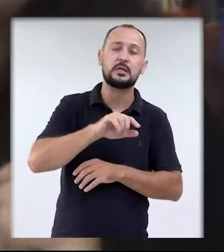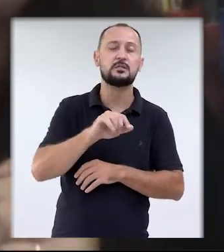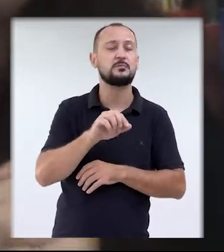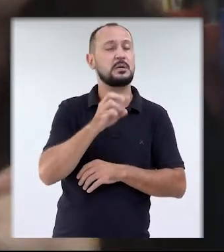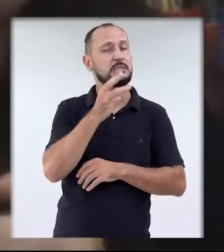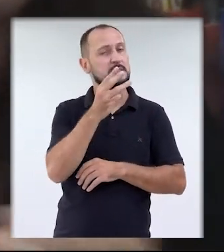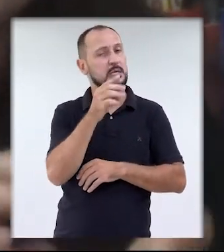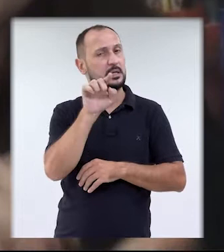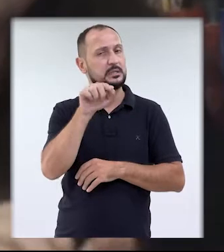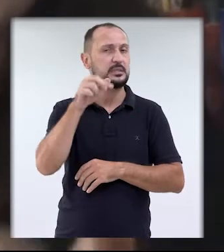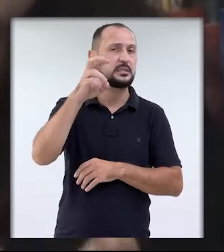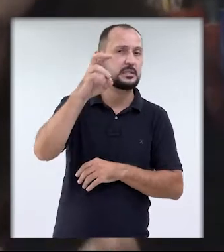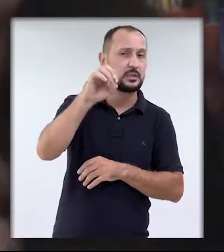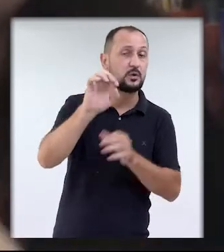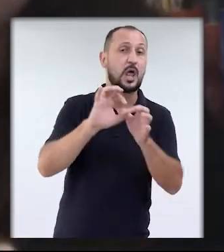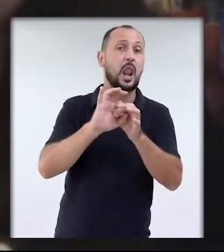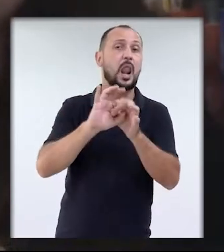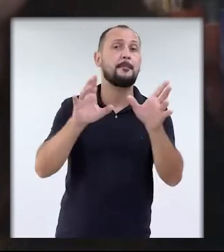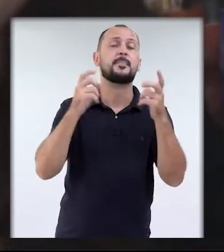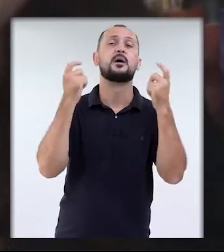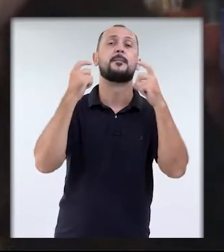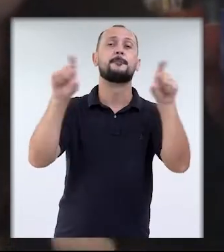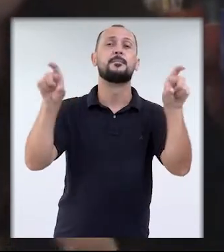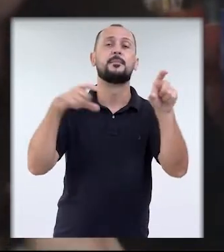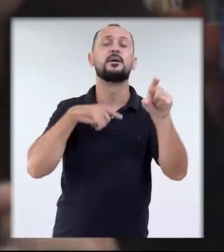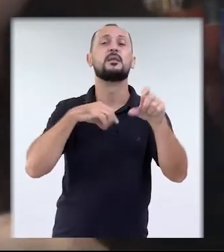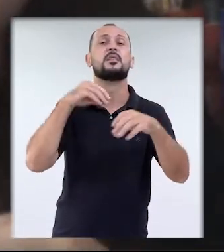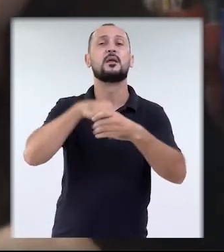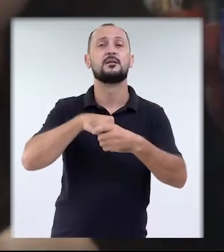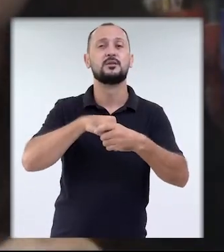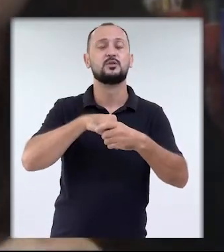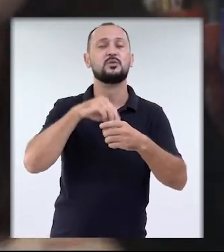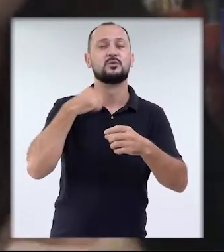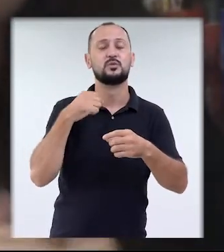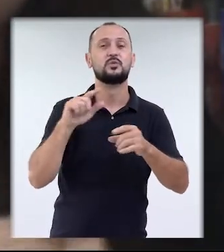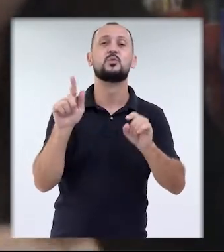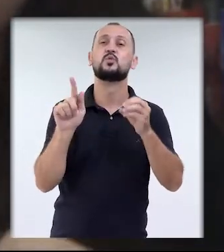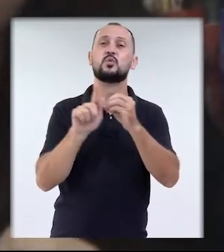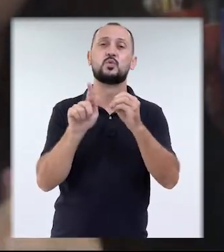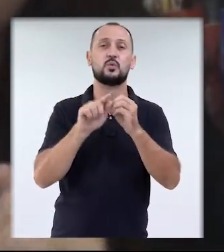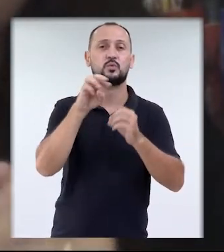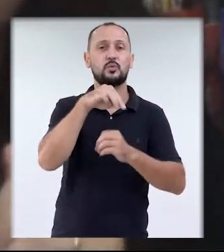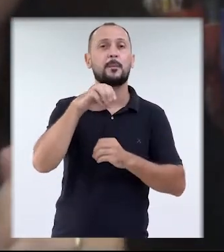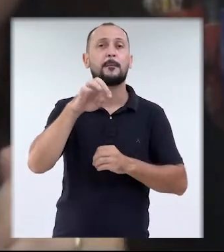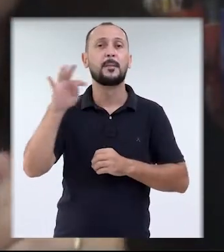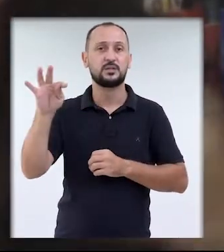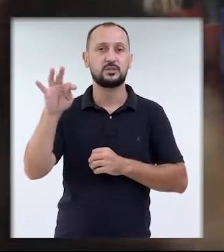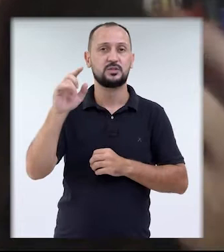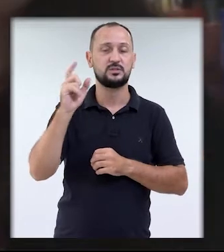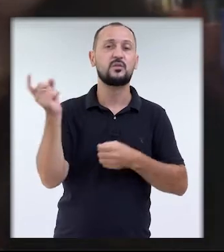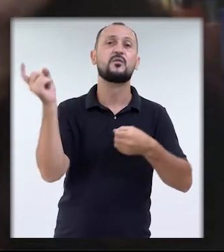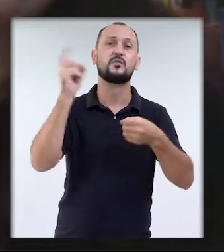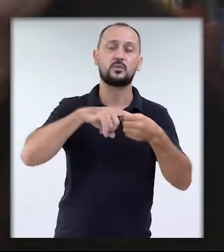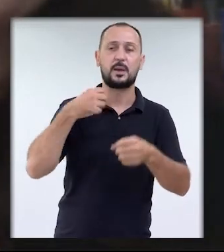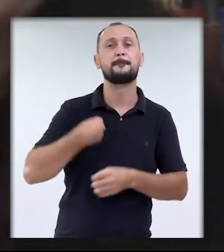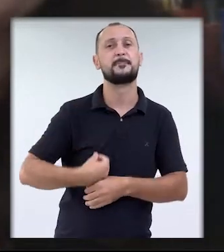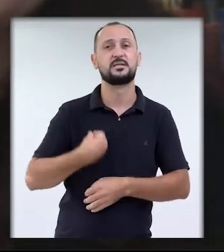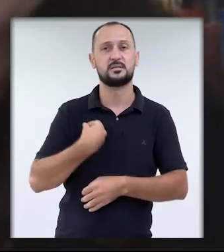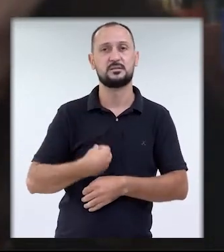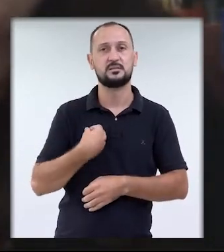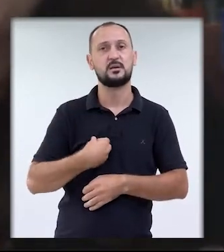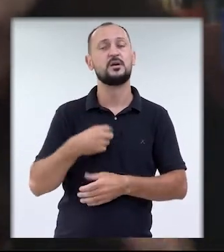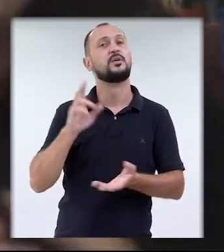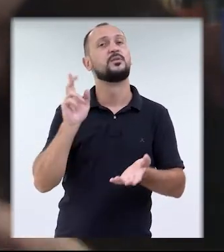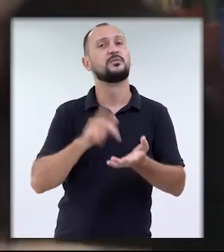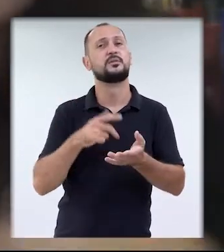10:45, 5:45, o link está lá para a pessoa poder entrar no Google Meet para participar com a gente. Quando voltar para o